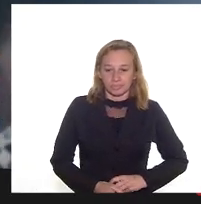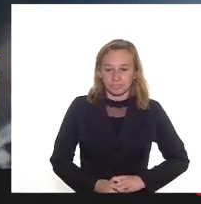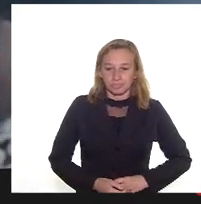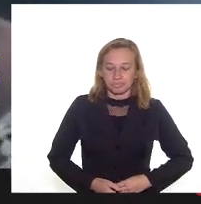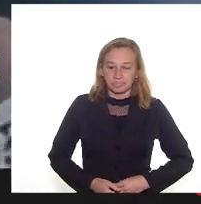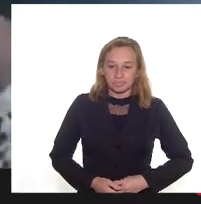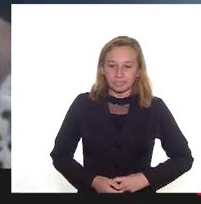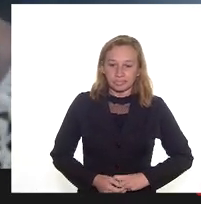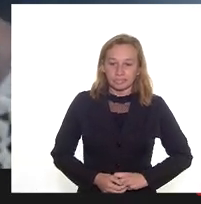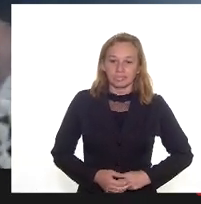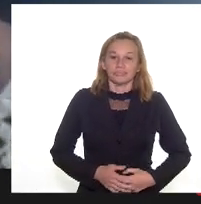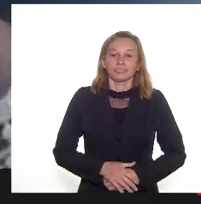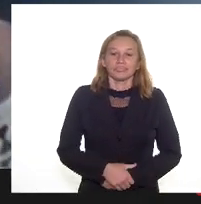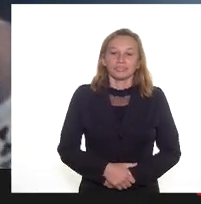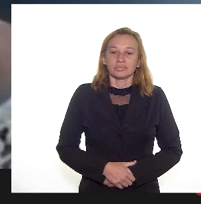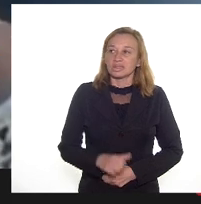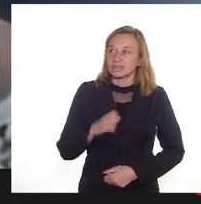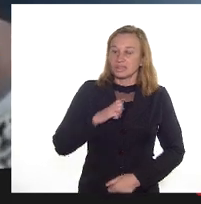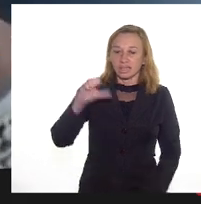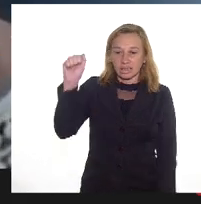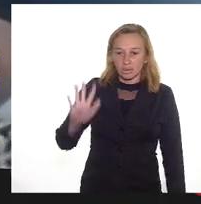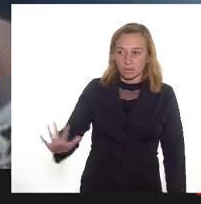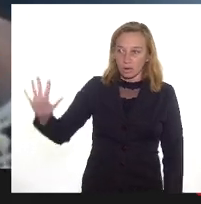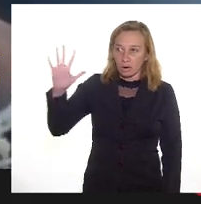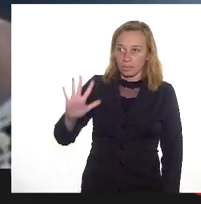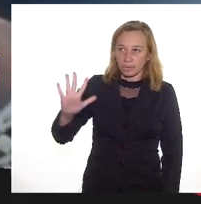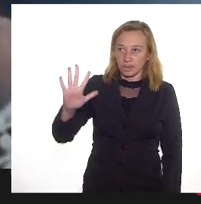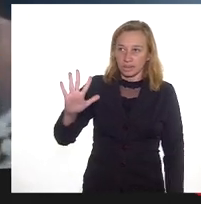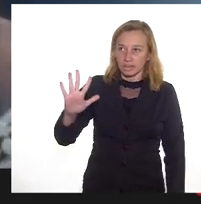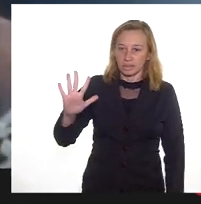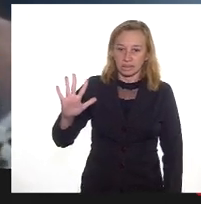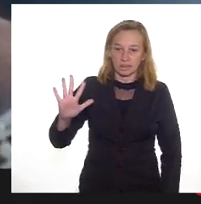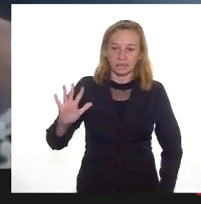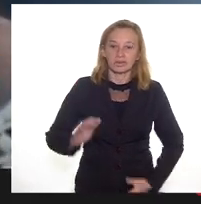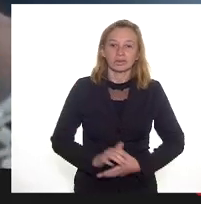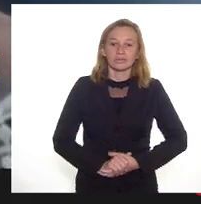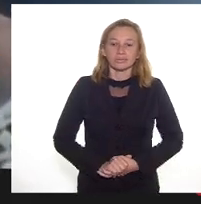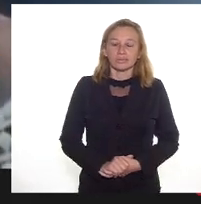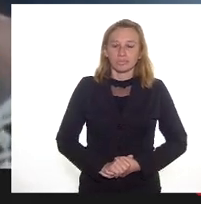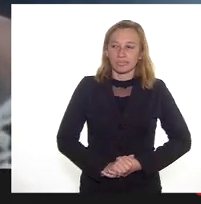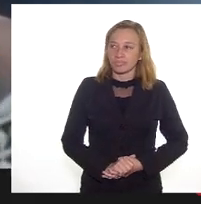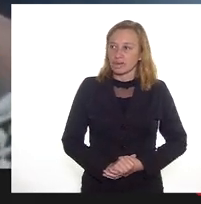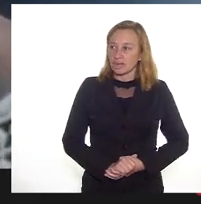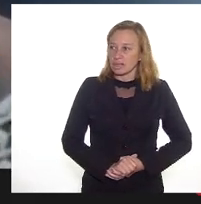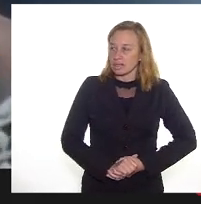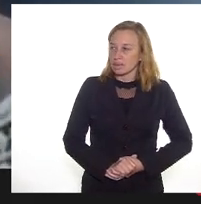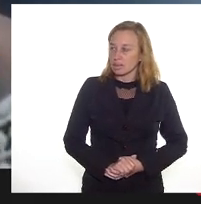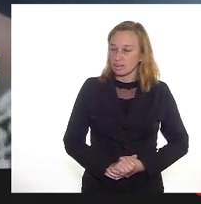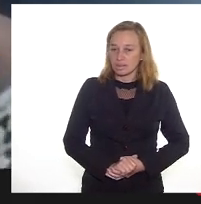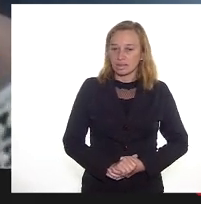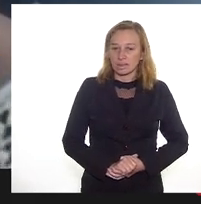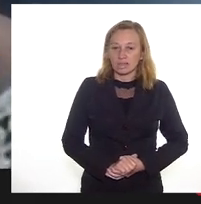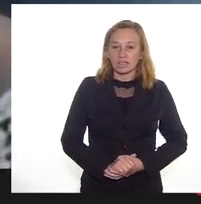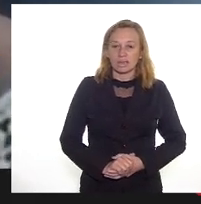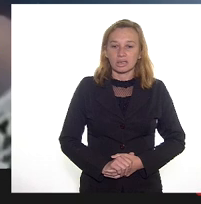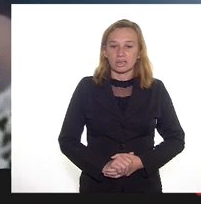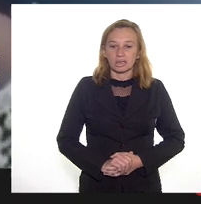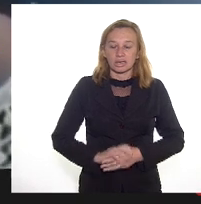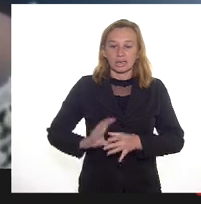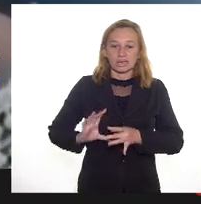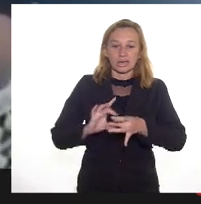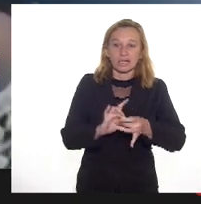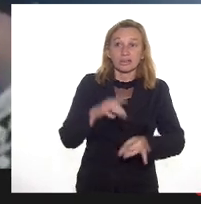que existe na Europa, nos Estados Unidos, mas no Brasil ela não existe formalmente. E ela está associada a uma